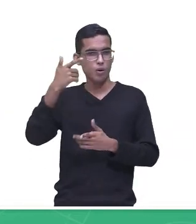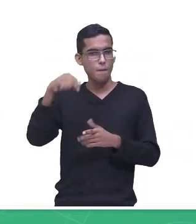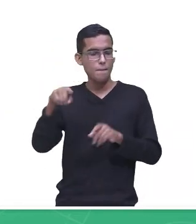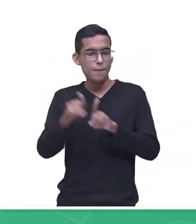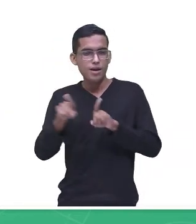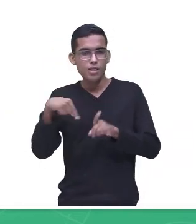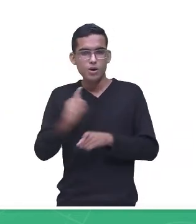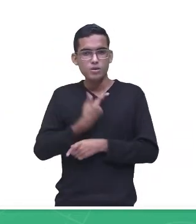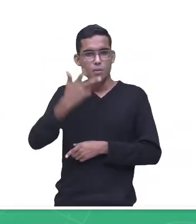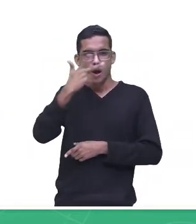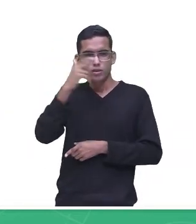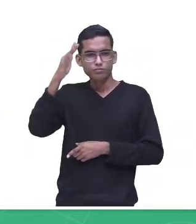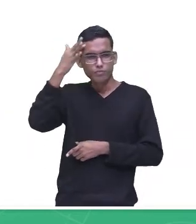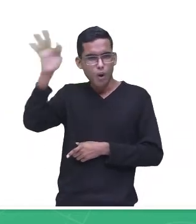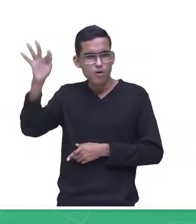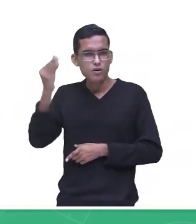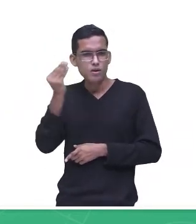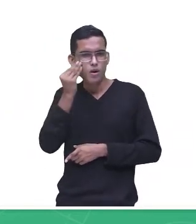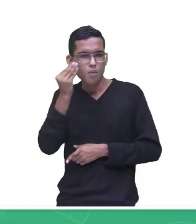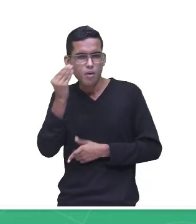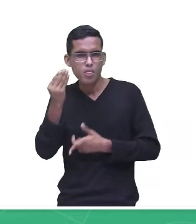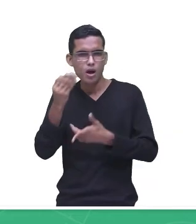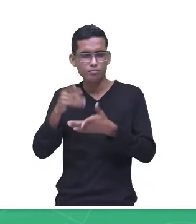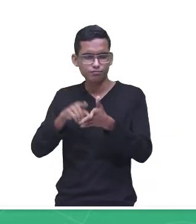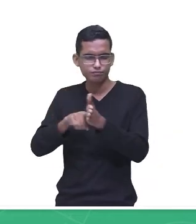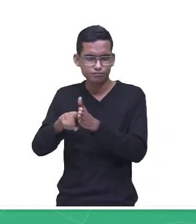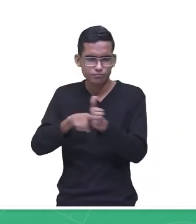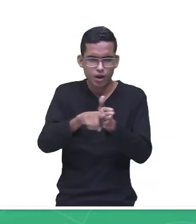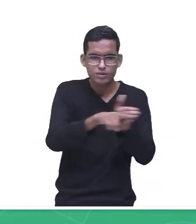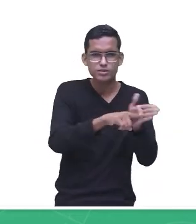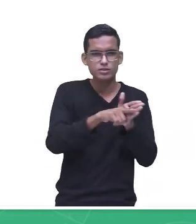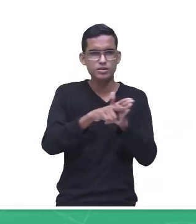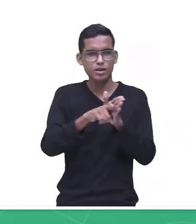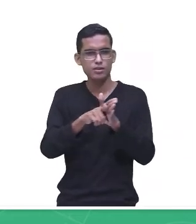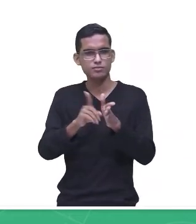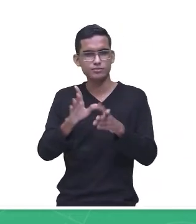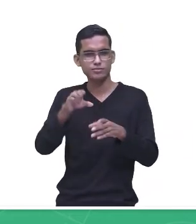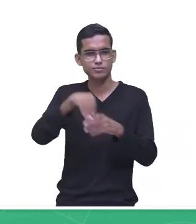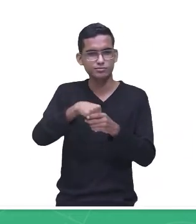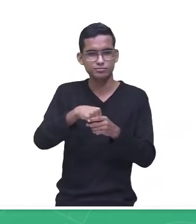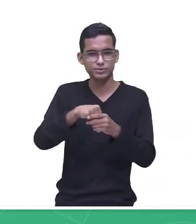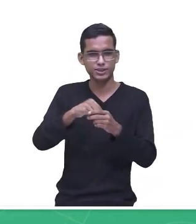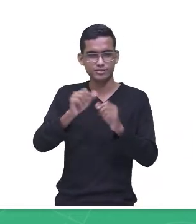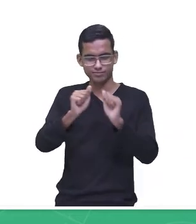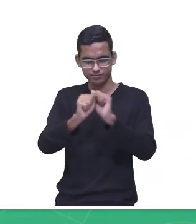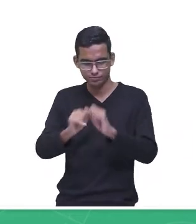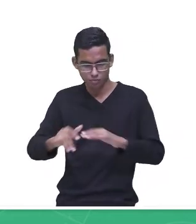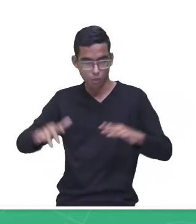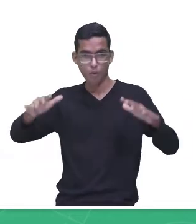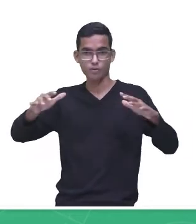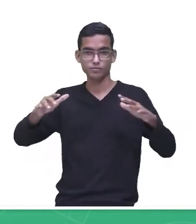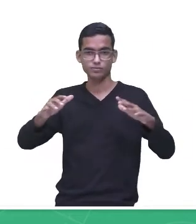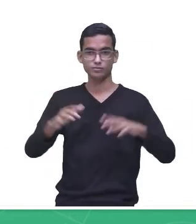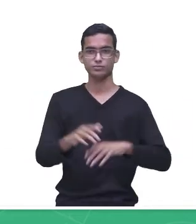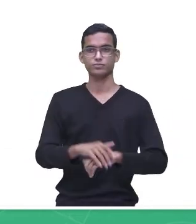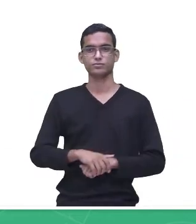bem dentro dos olhos do grande mágico. Isso aí está no Mundo de Sofia. Se tiver oportunidade, leiam esse livro, que é outra